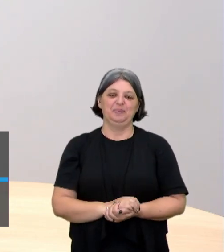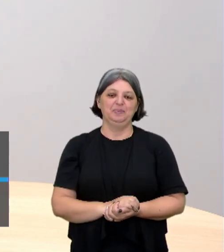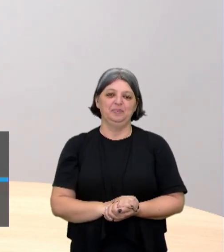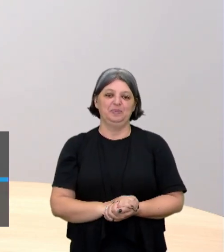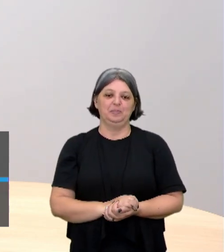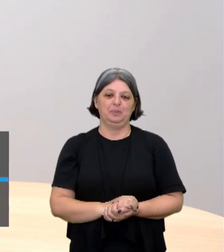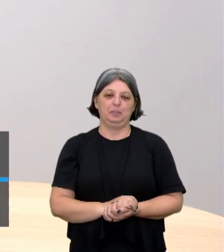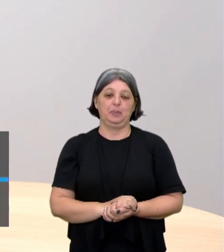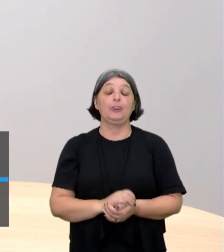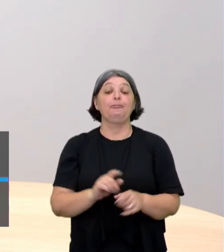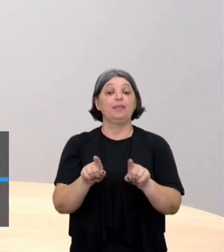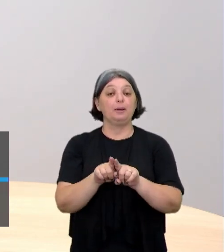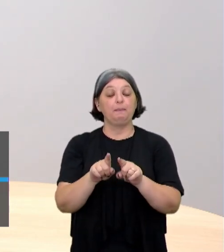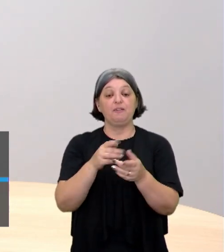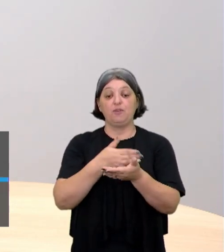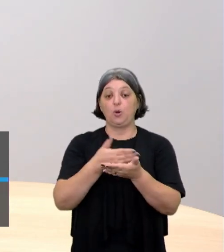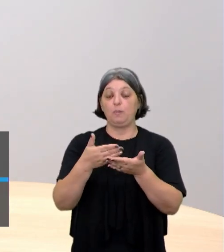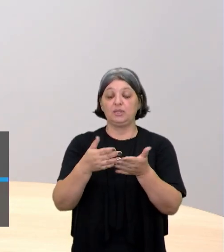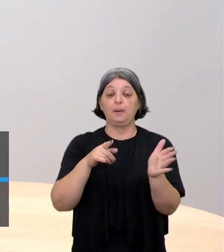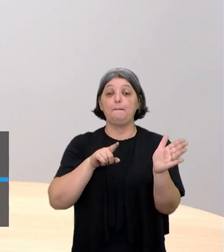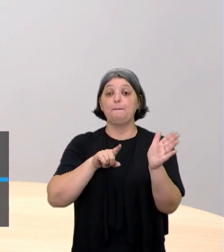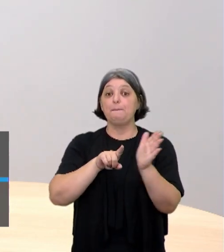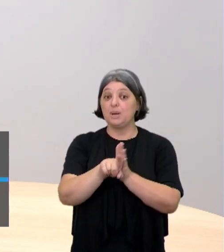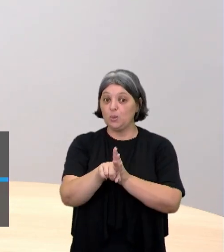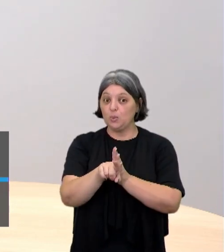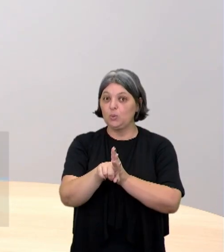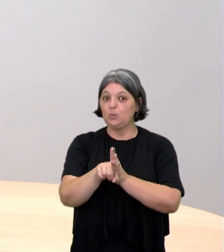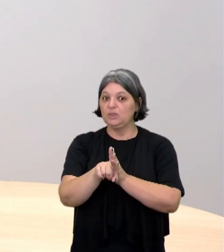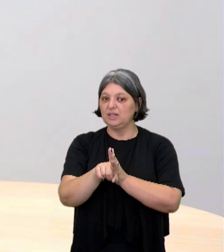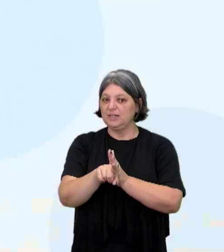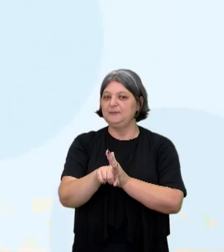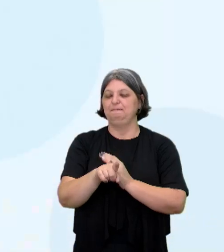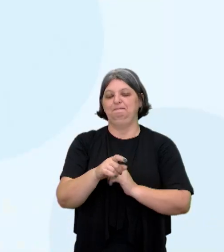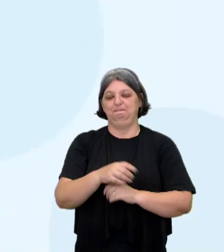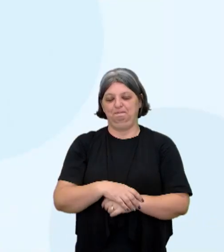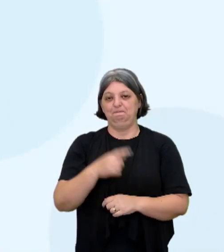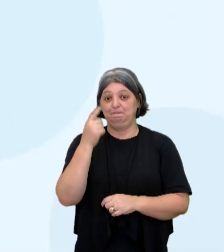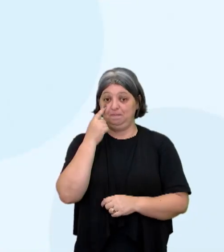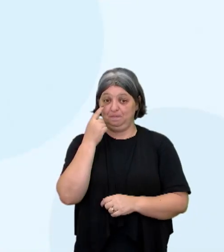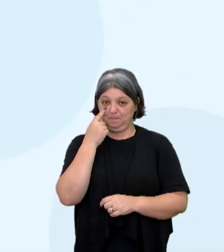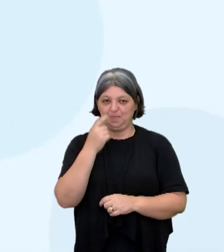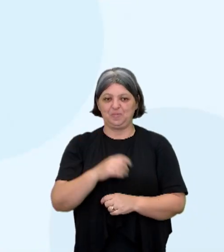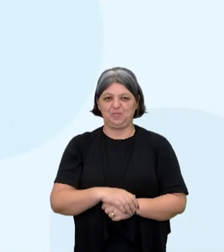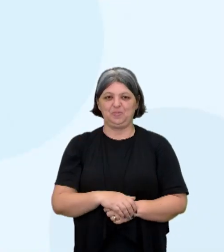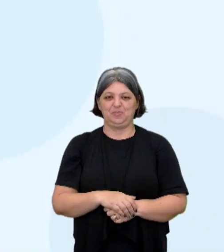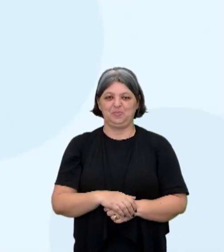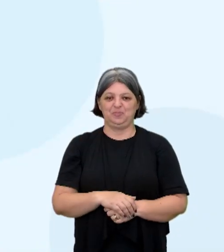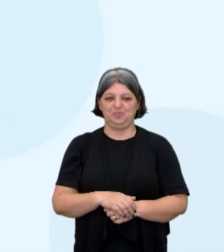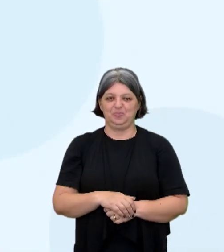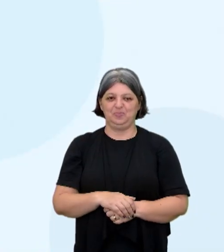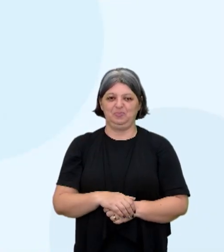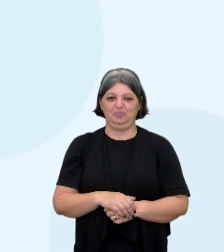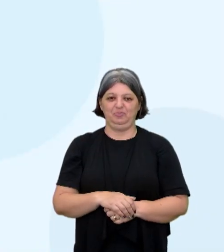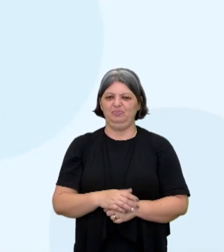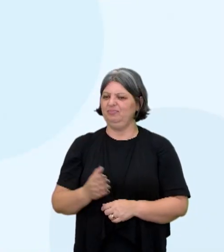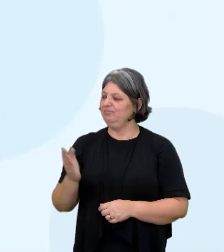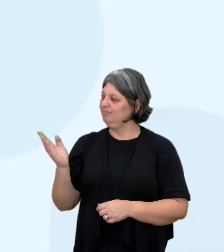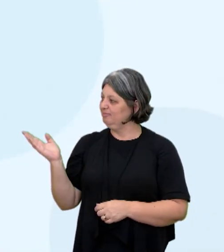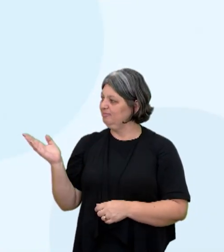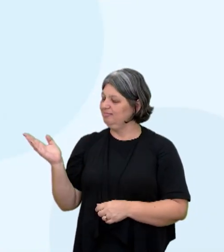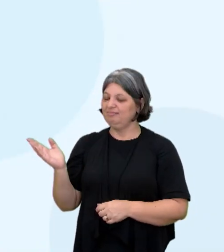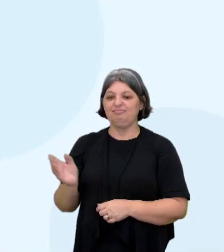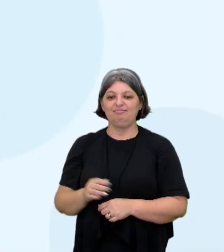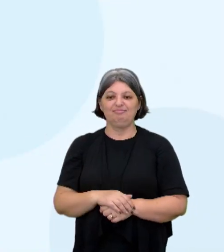vai começar com uma pergunta polêmica que vai aí na tela para vocês e que diz o seguinte, ó: